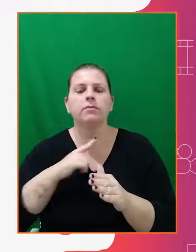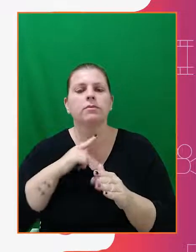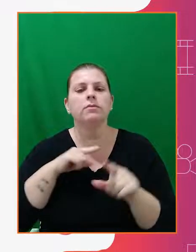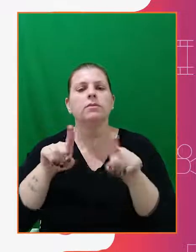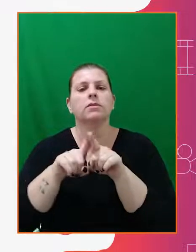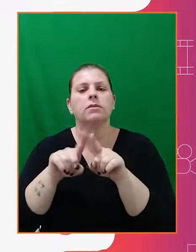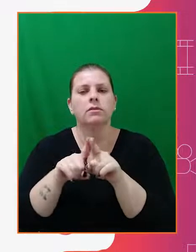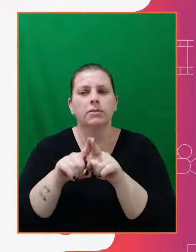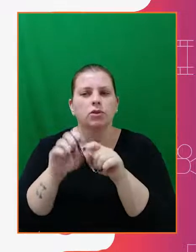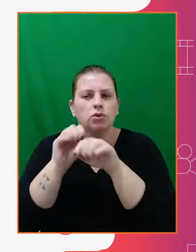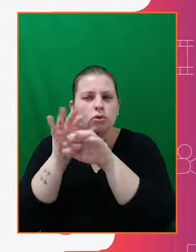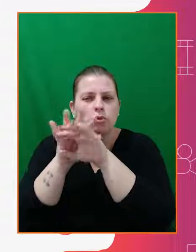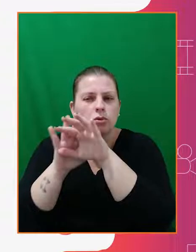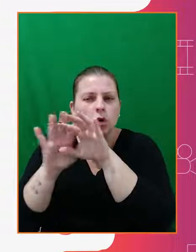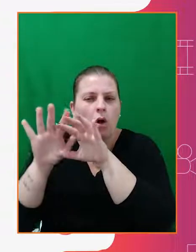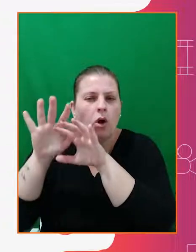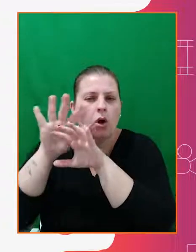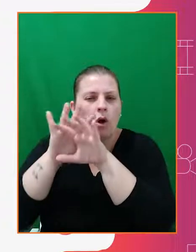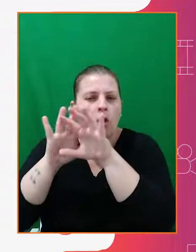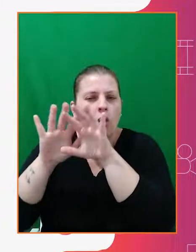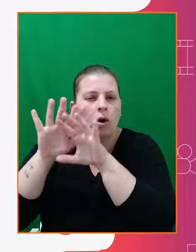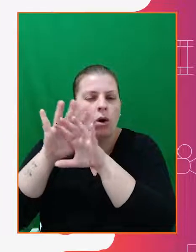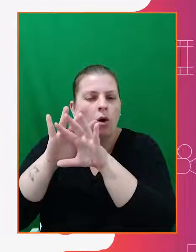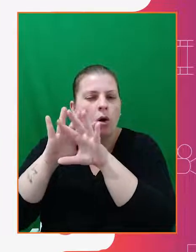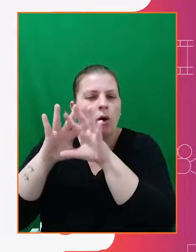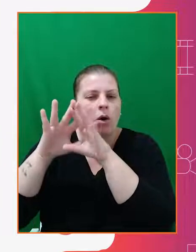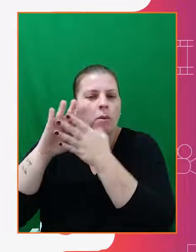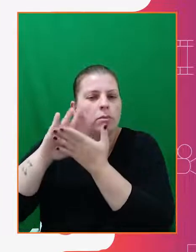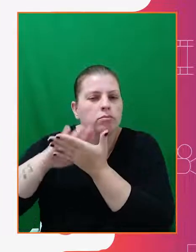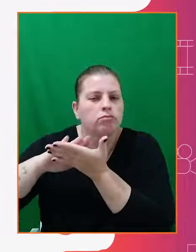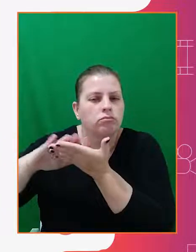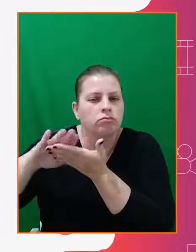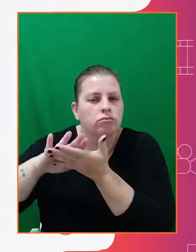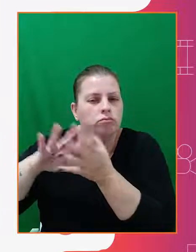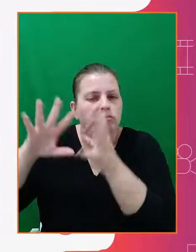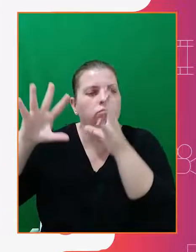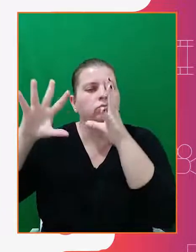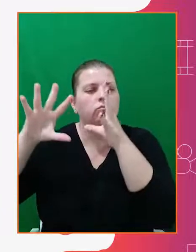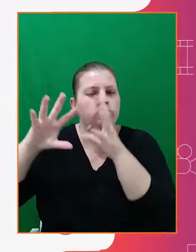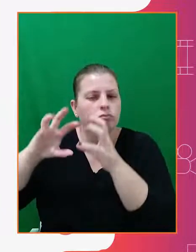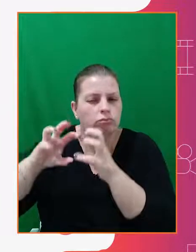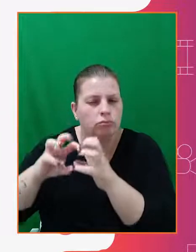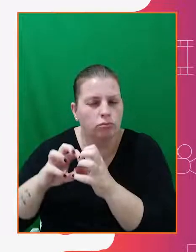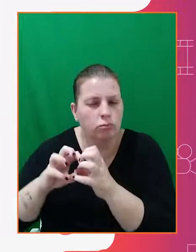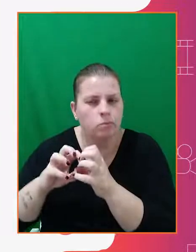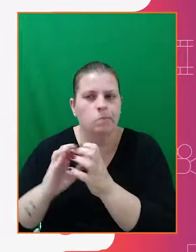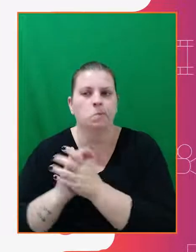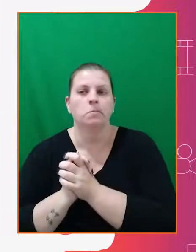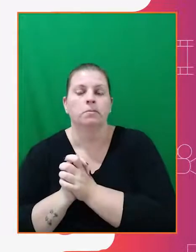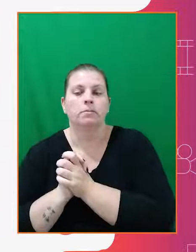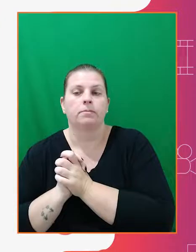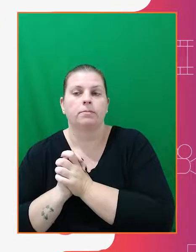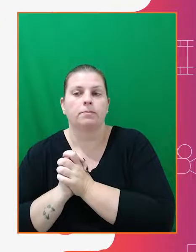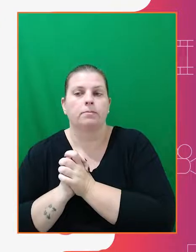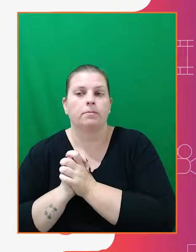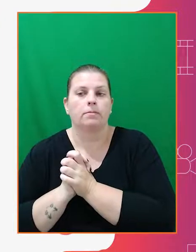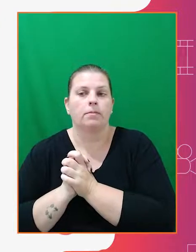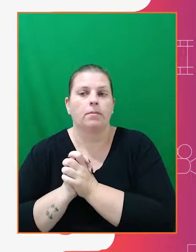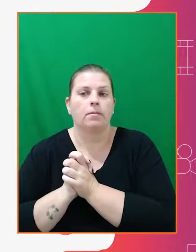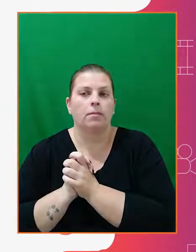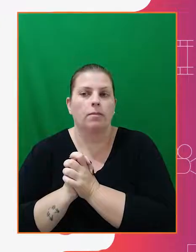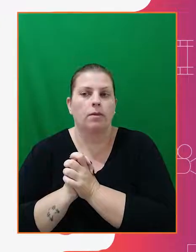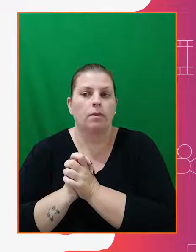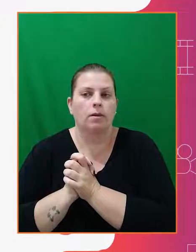as sombras e a textura do próprio desenho. Repare na imagem da direita.